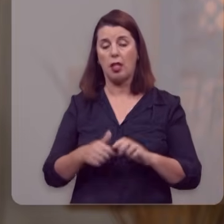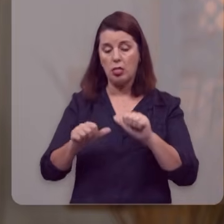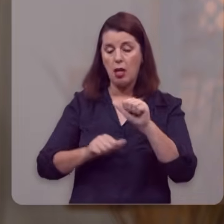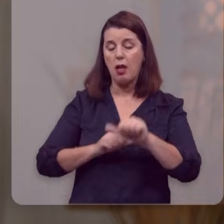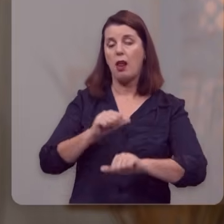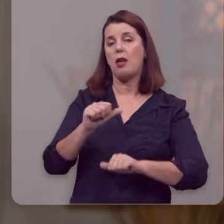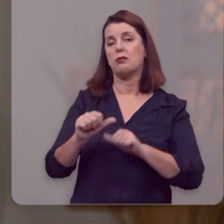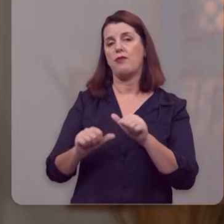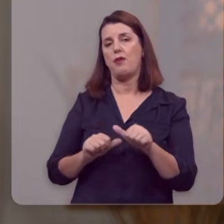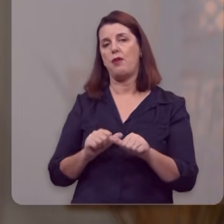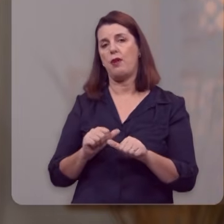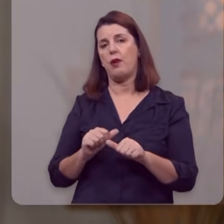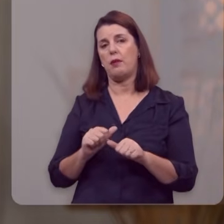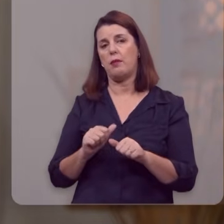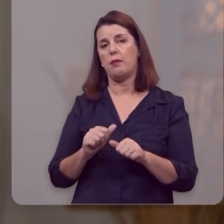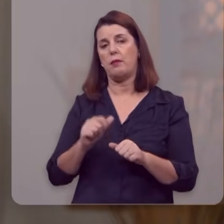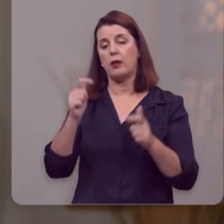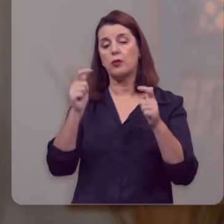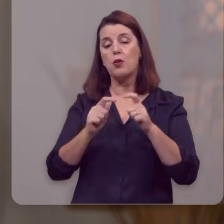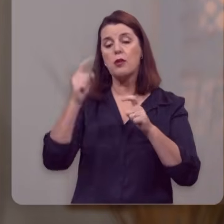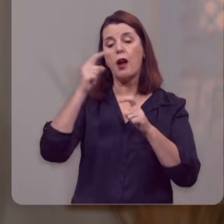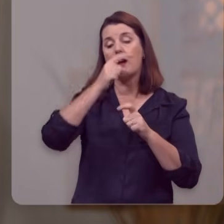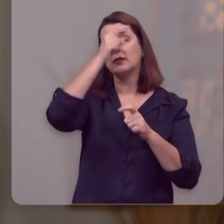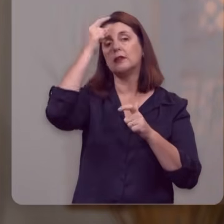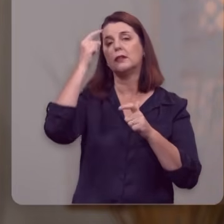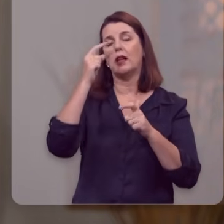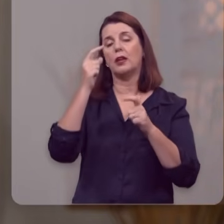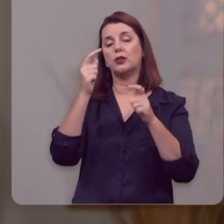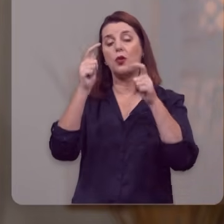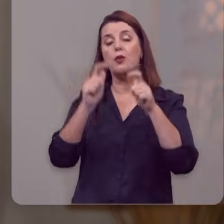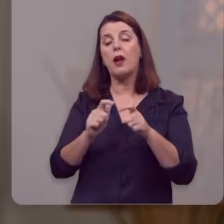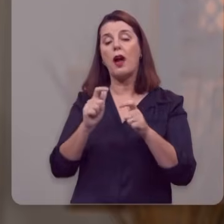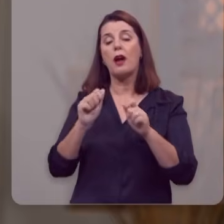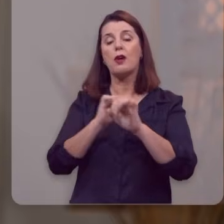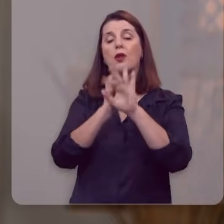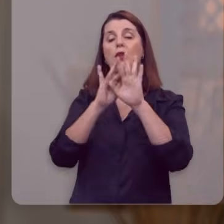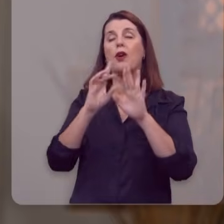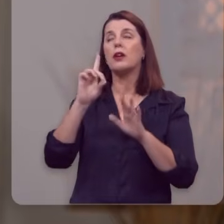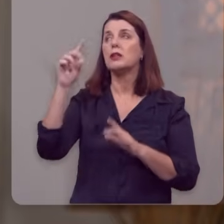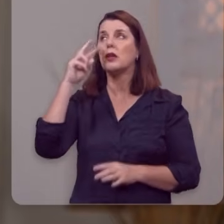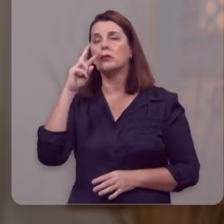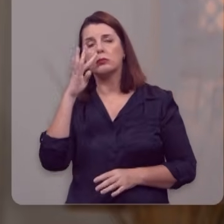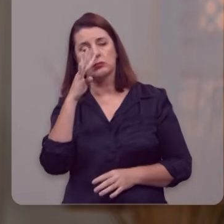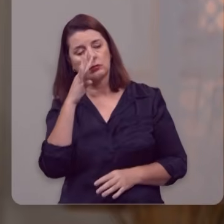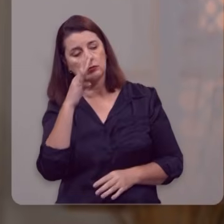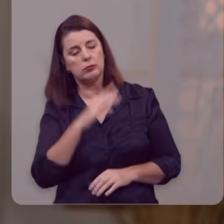e transformado em Santo dos Santos, onde a glória de Deus assiste.